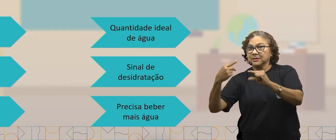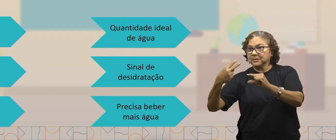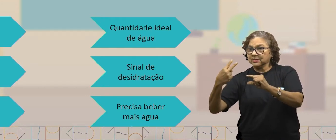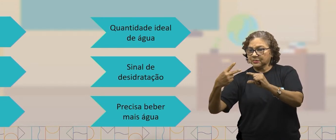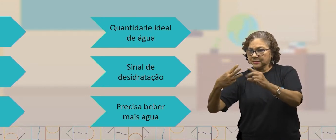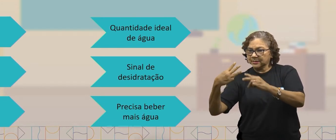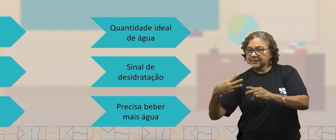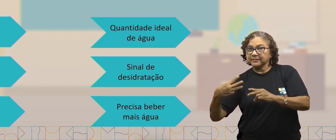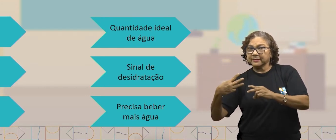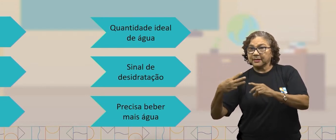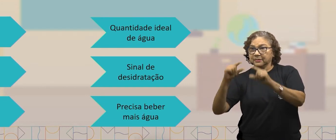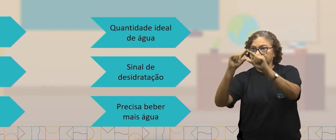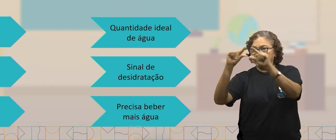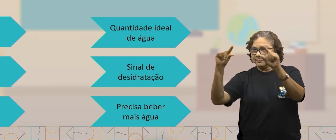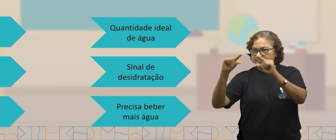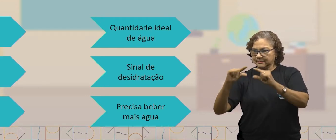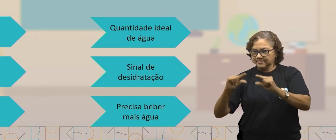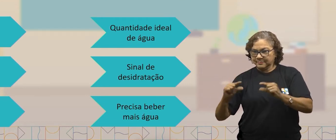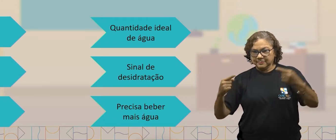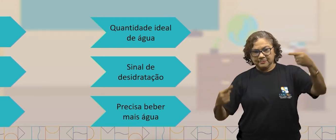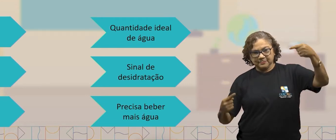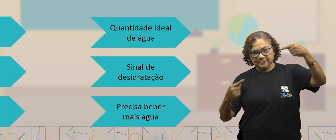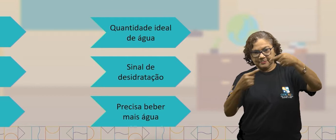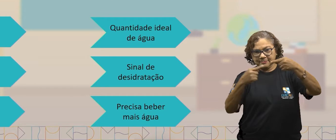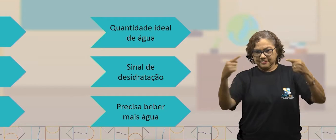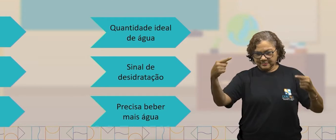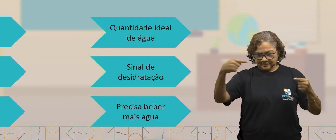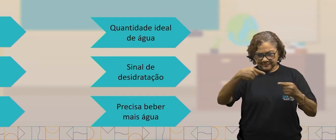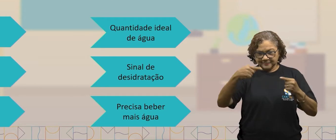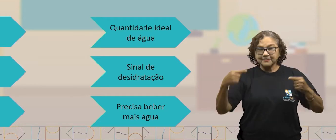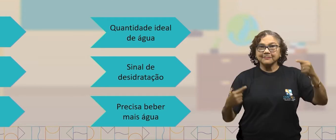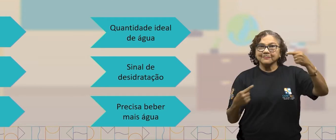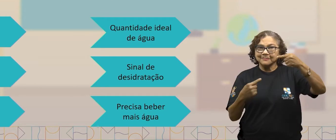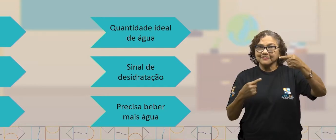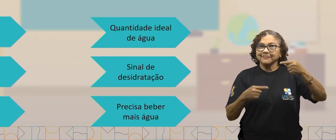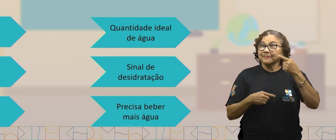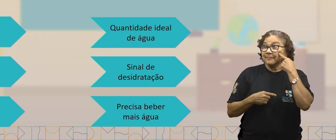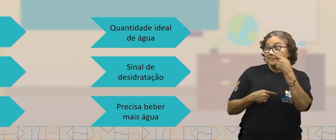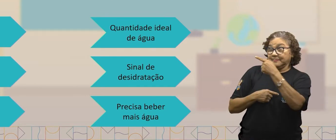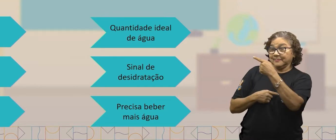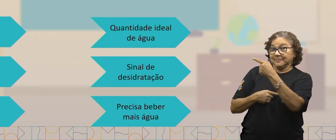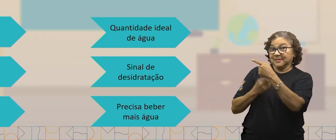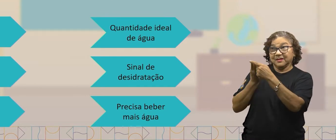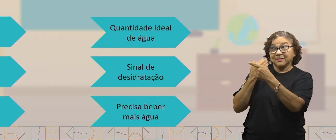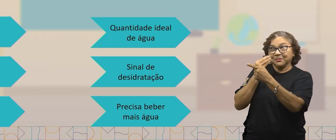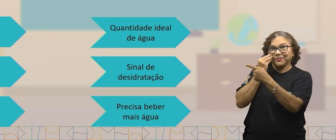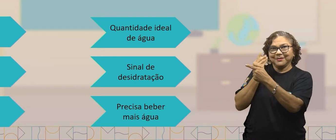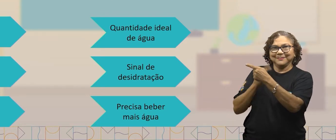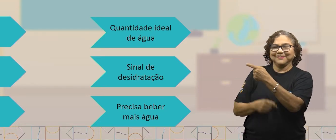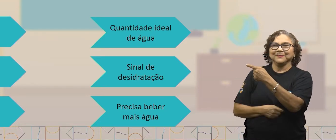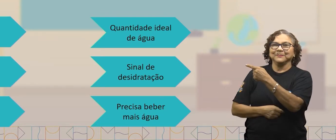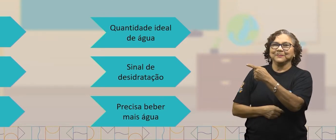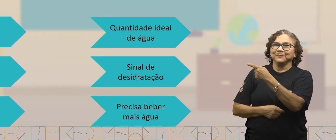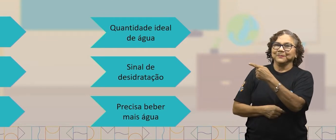E terceira forma, precisa beber mais água. Vamos lá fazer esse encaixe?